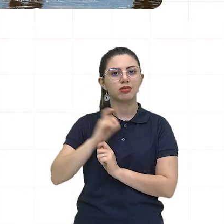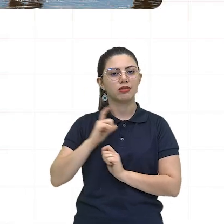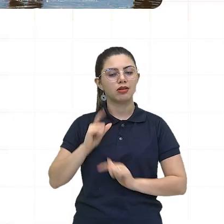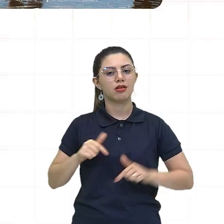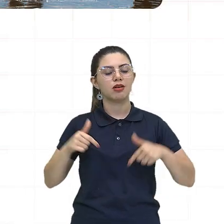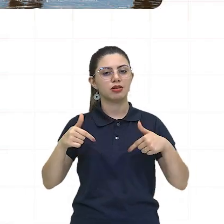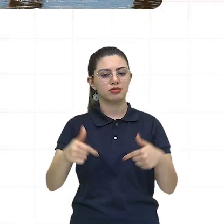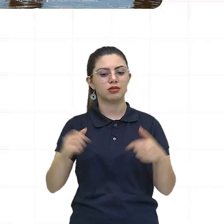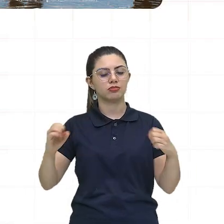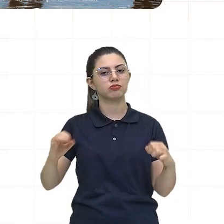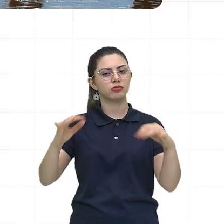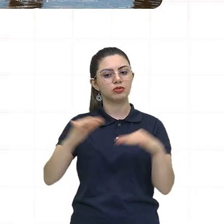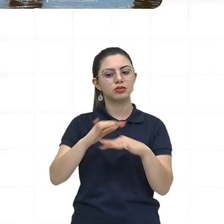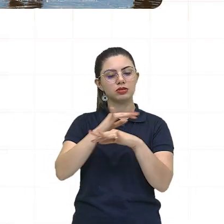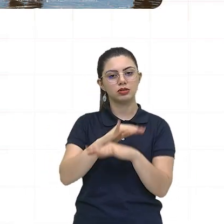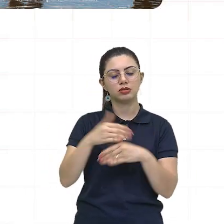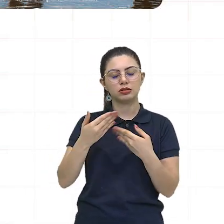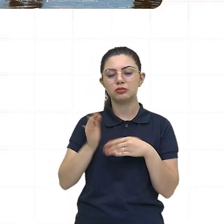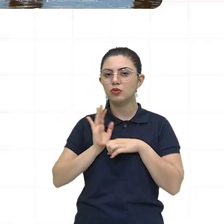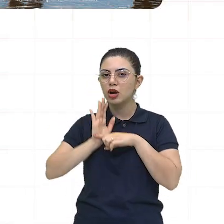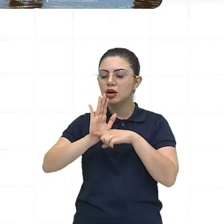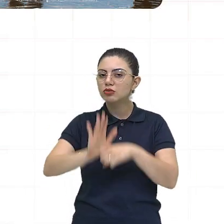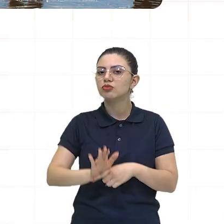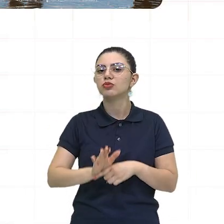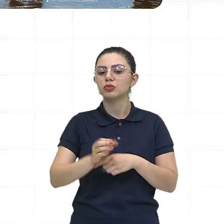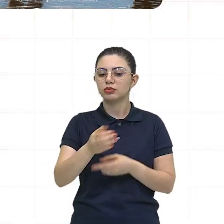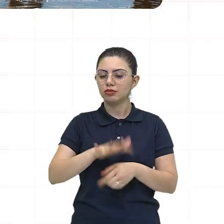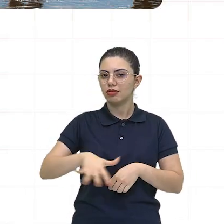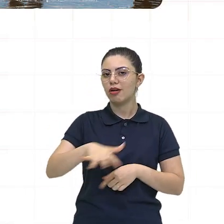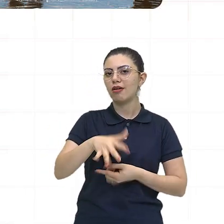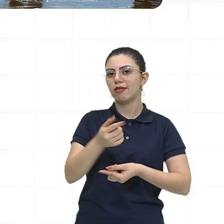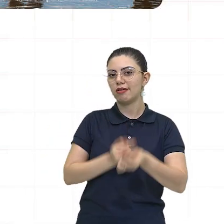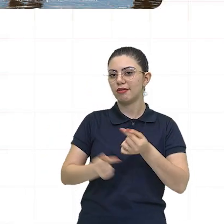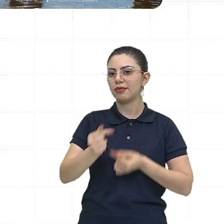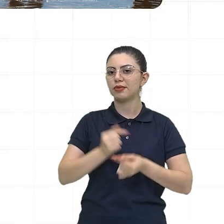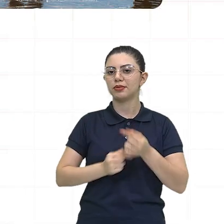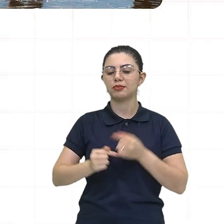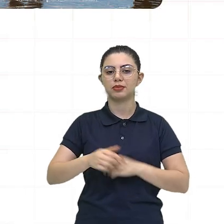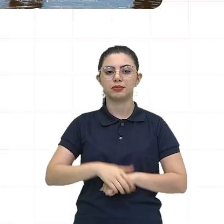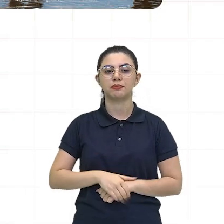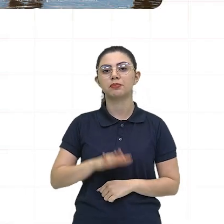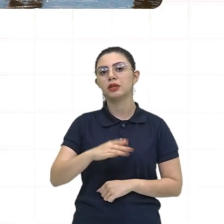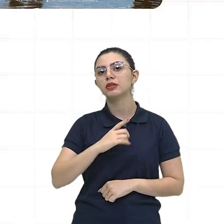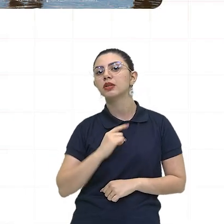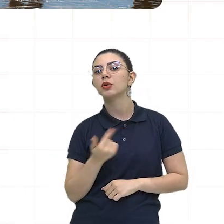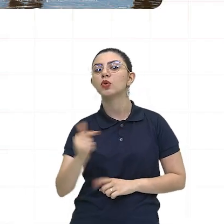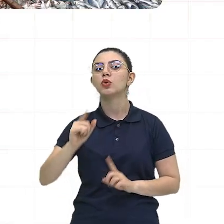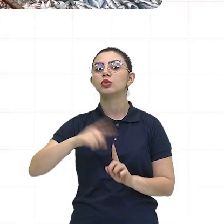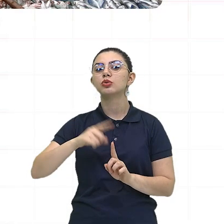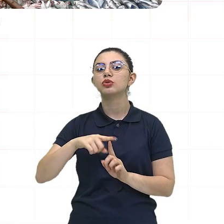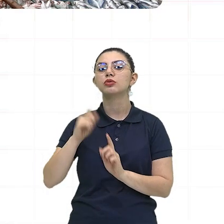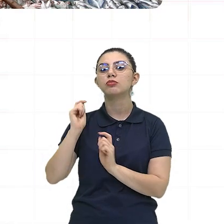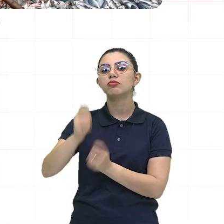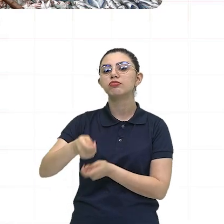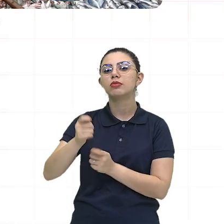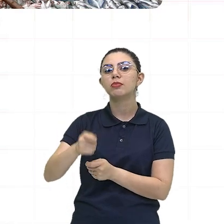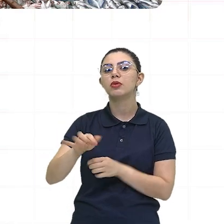pesca marinha que acabam ajudando muito na atividade econômica. E um outro tipo de pesca vai ser a